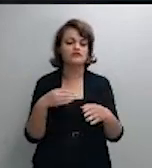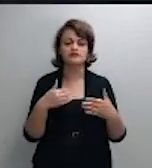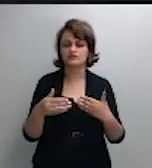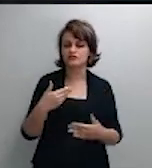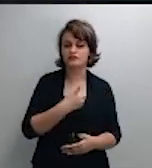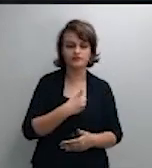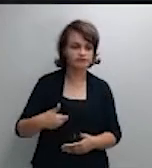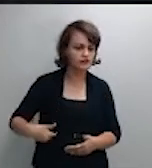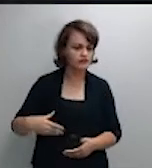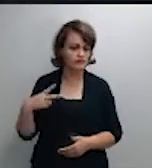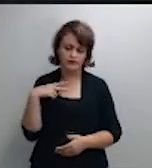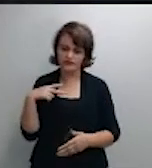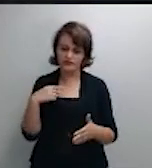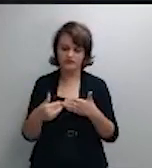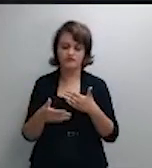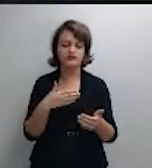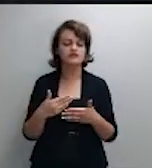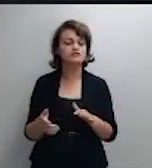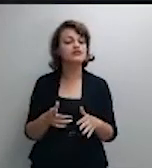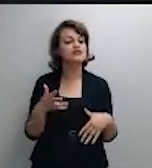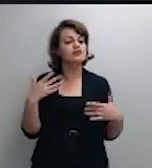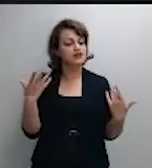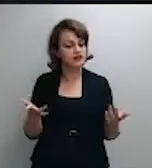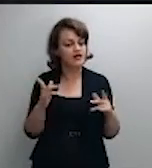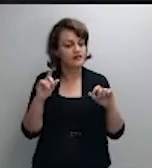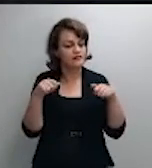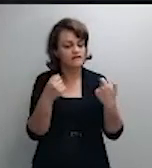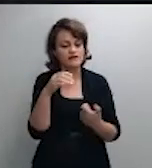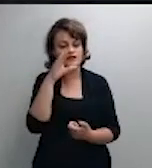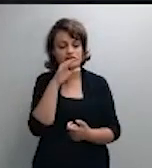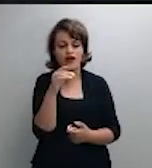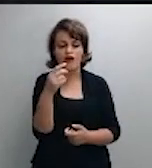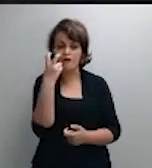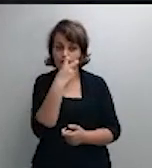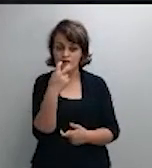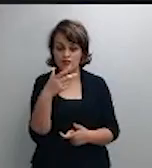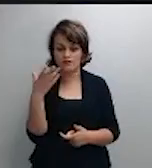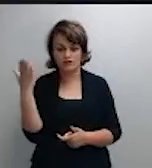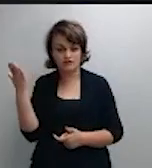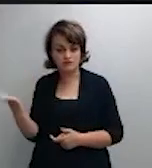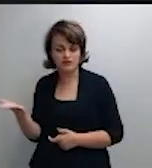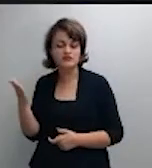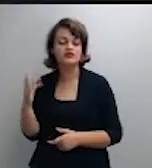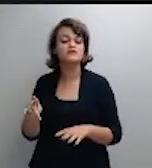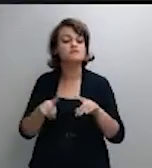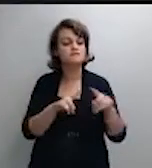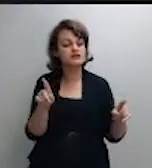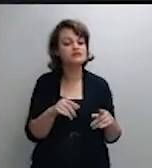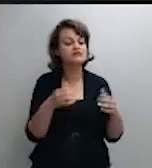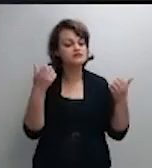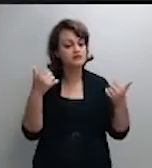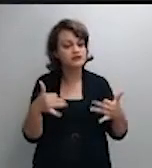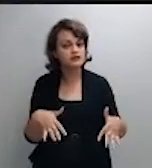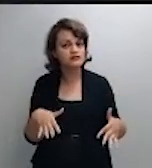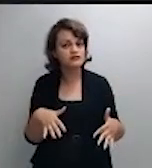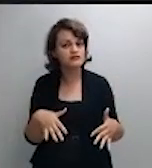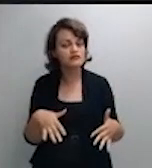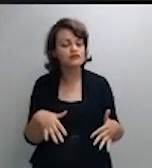privado. É nesse sentido que faço a defesa oral pela parte recorrente, mas externando a posição de